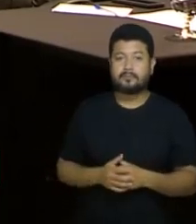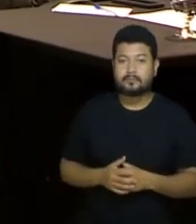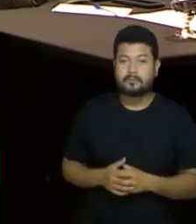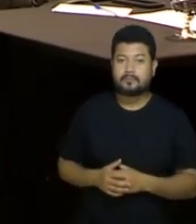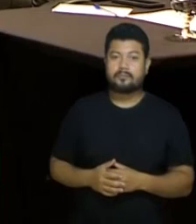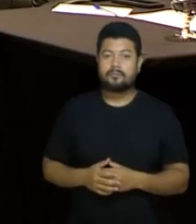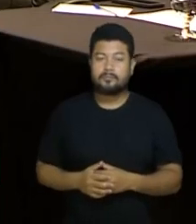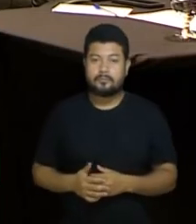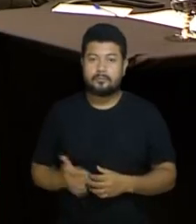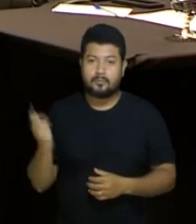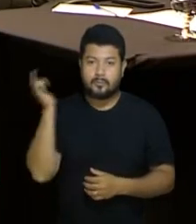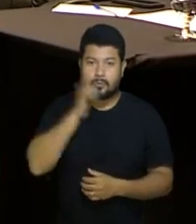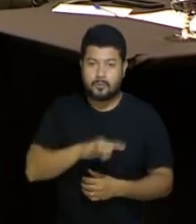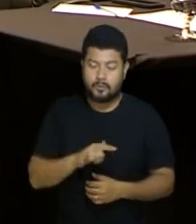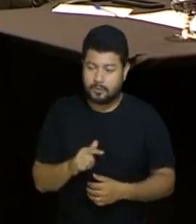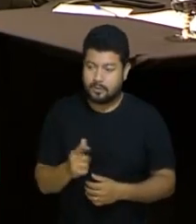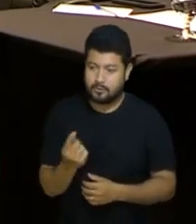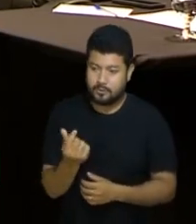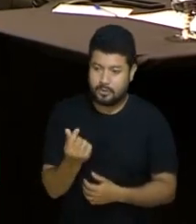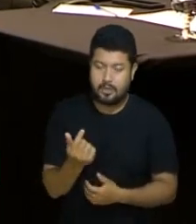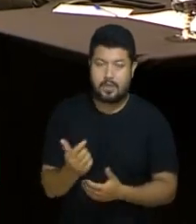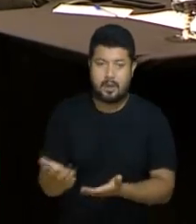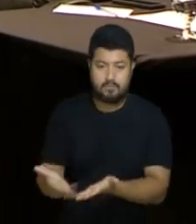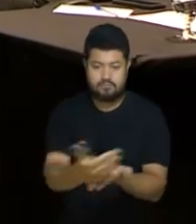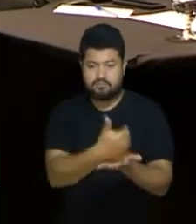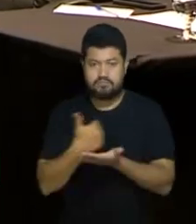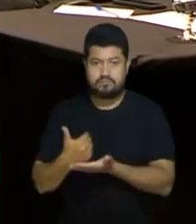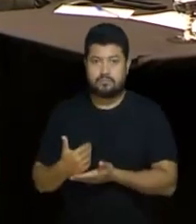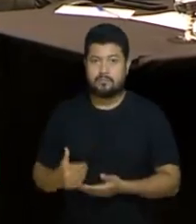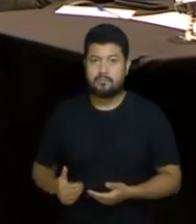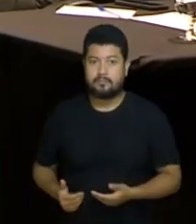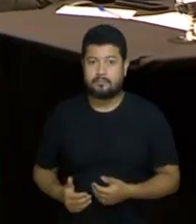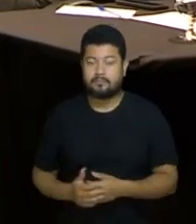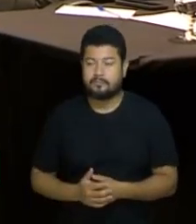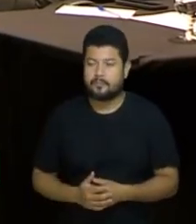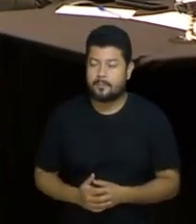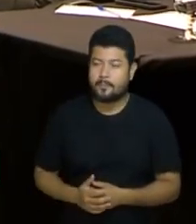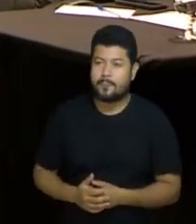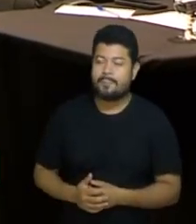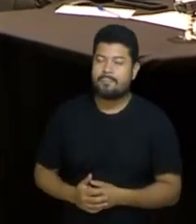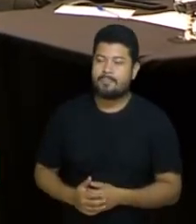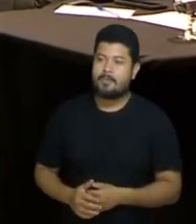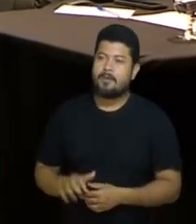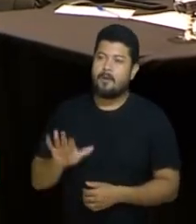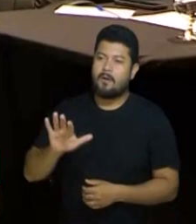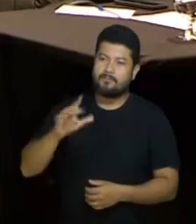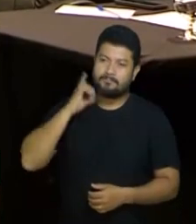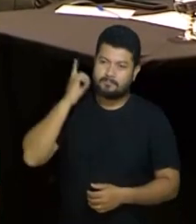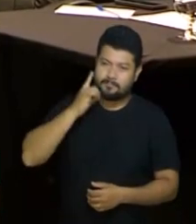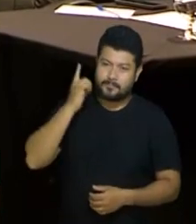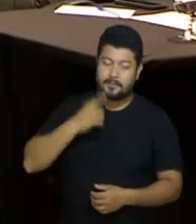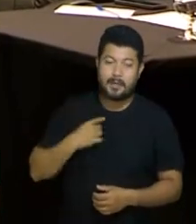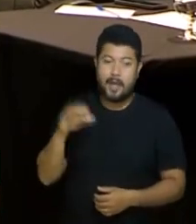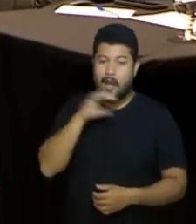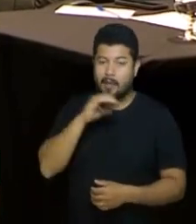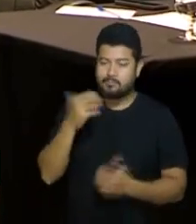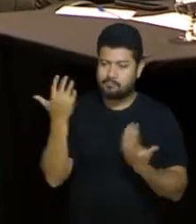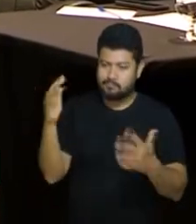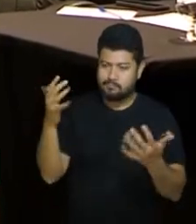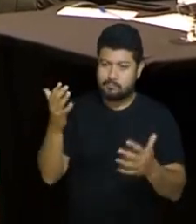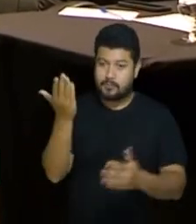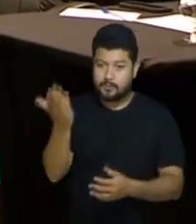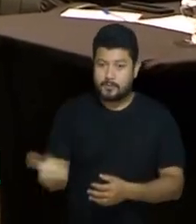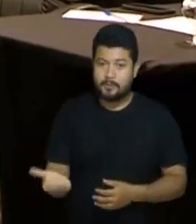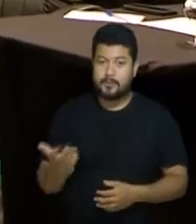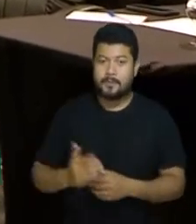todo o recurso necessário. Parabéns, deputado Camilo. Deputado Camilo, rapidamente também parabenizar, tá, por essa iniciativa que foi